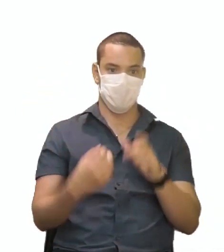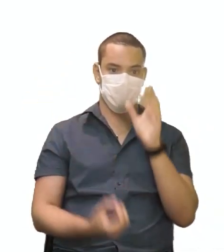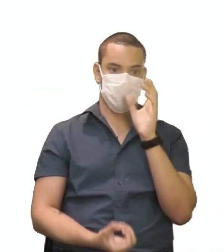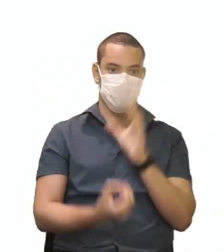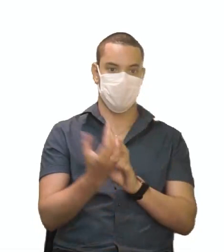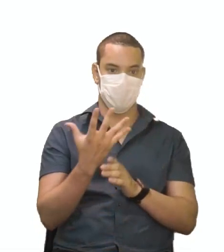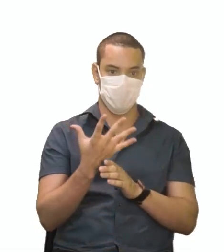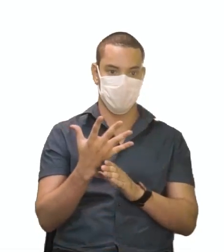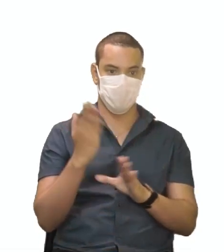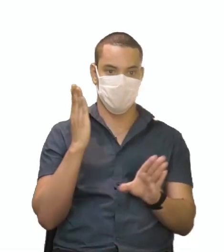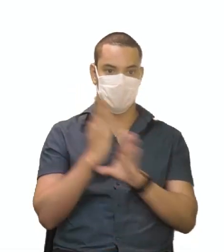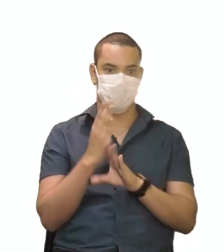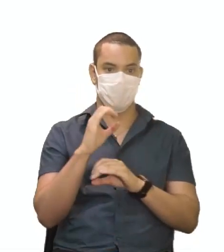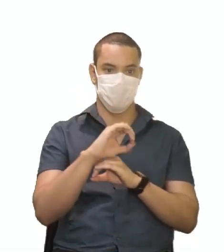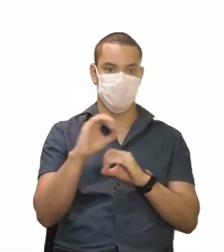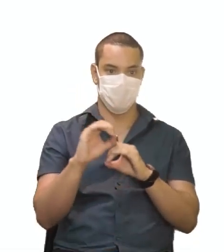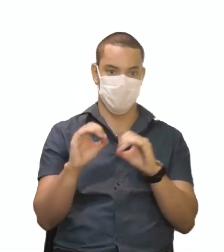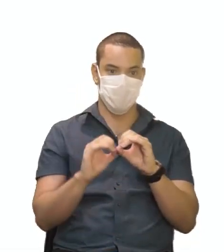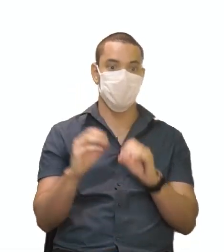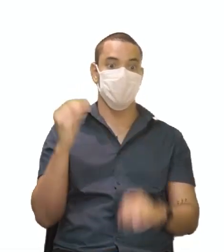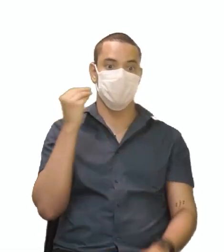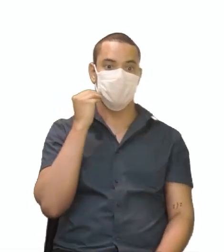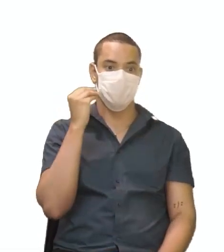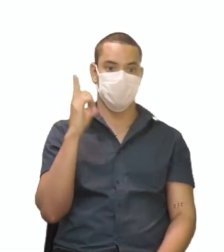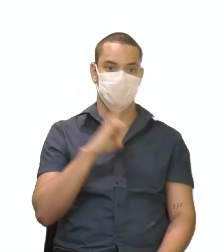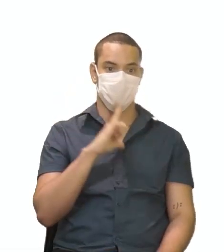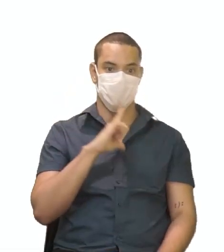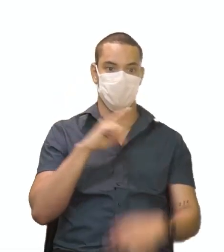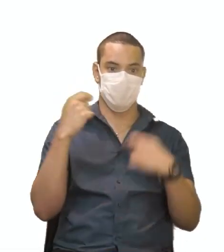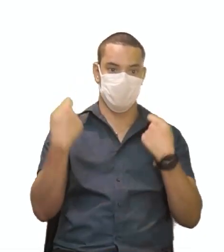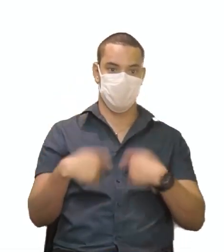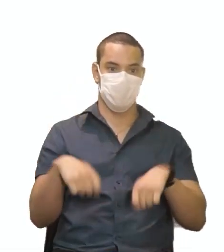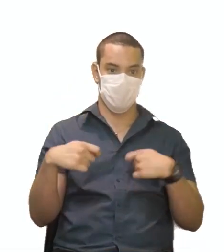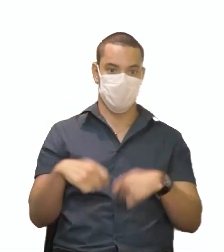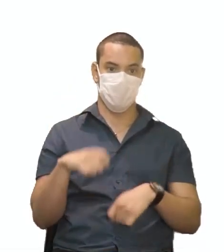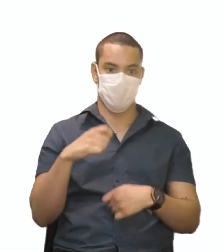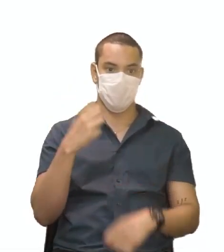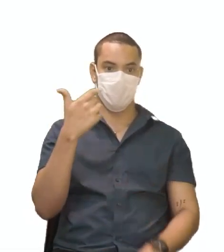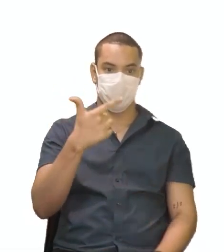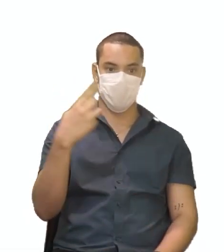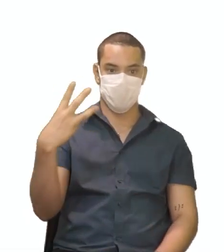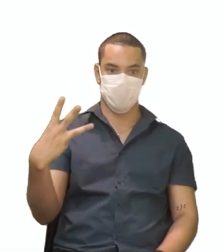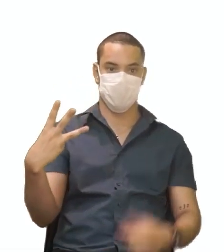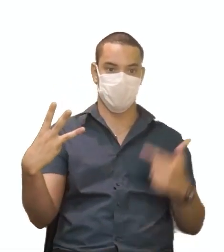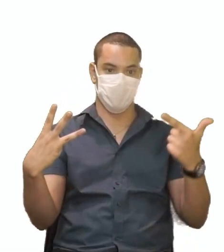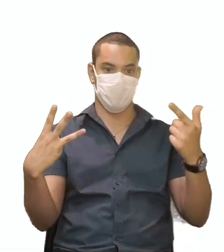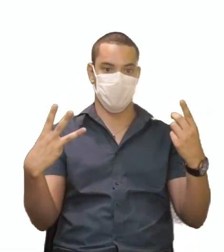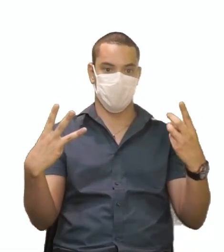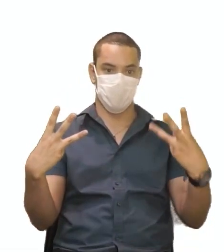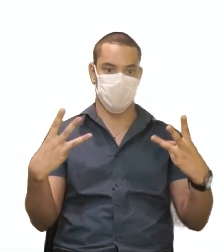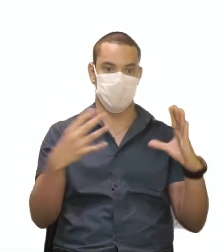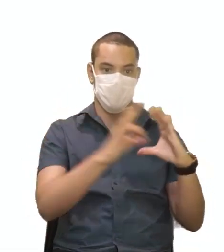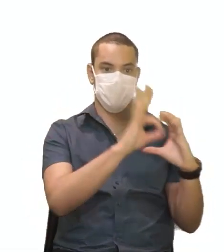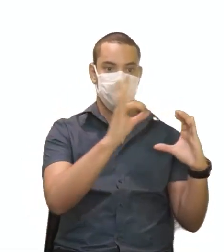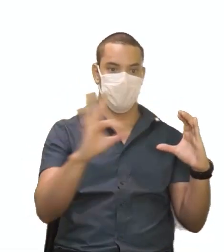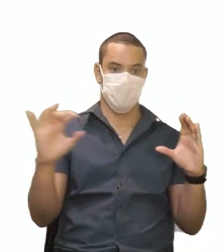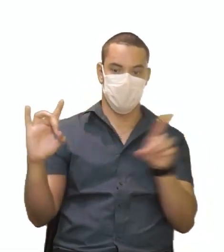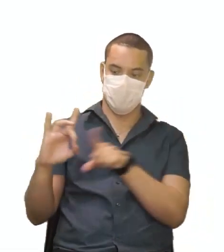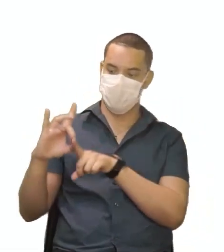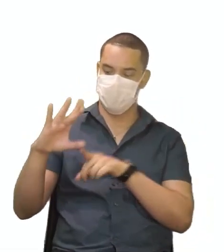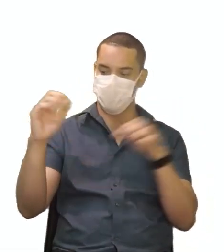ser através da fecundação, obviamente que eu preciso ter os 23 encontros do espermatozoide com os